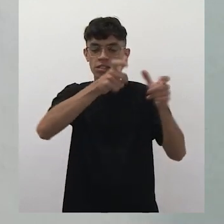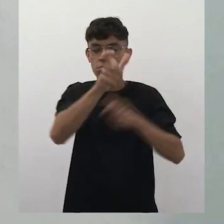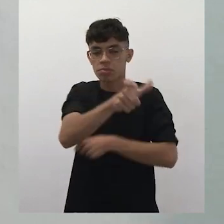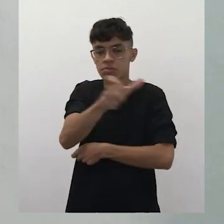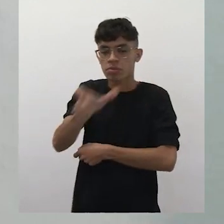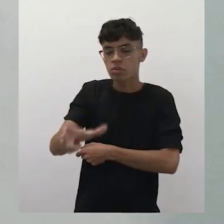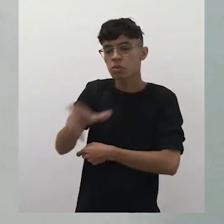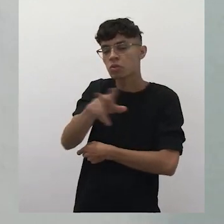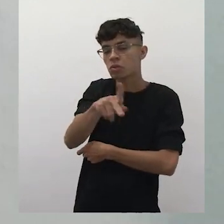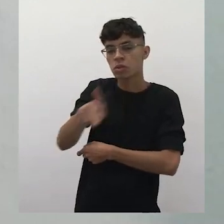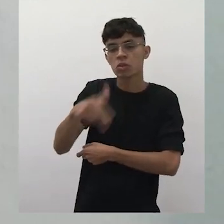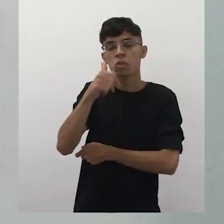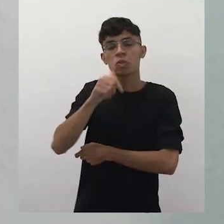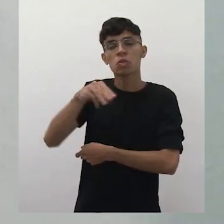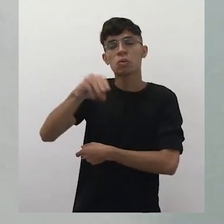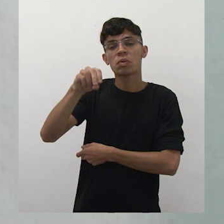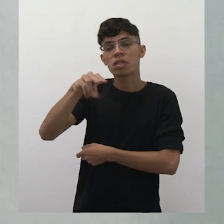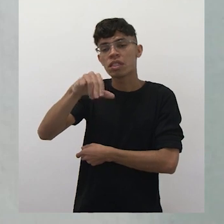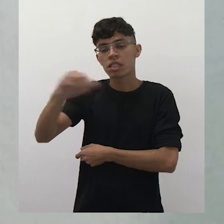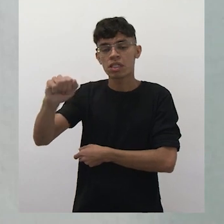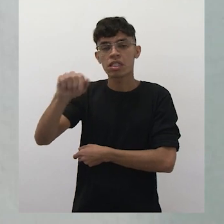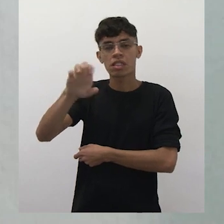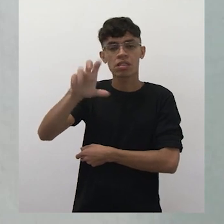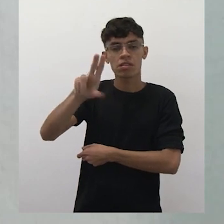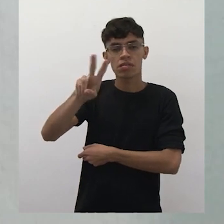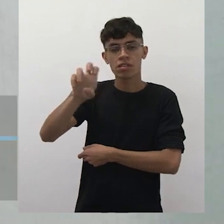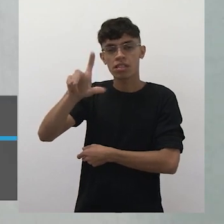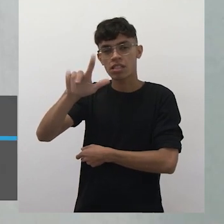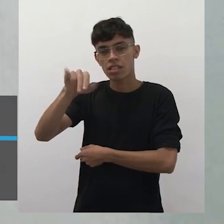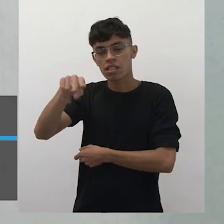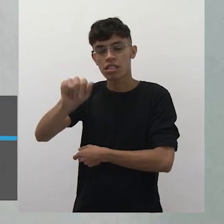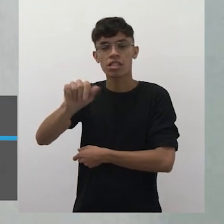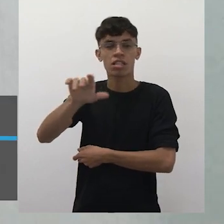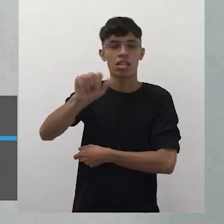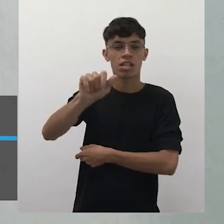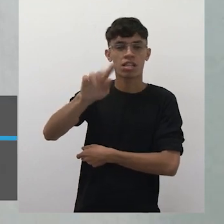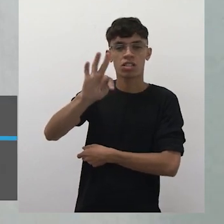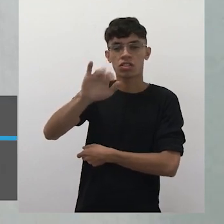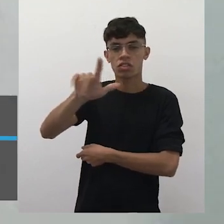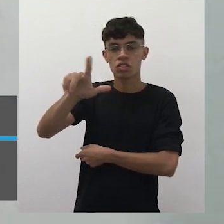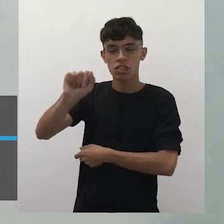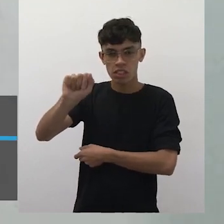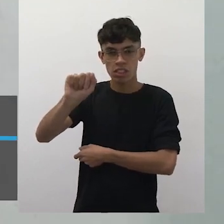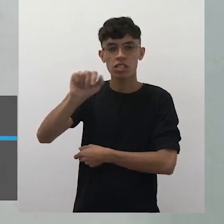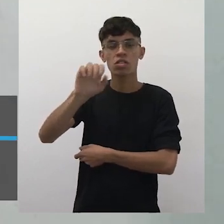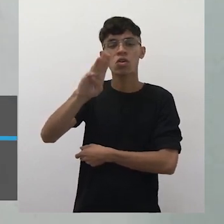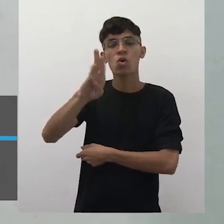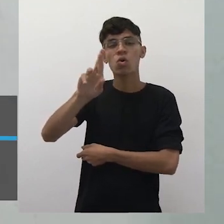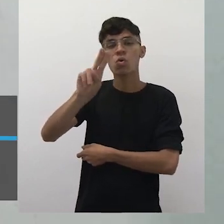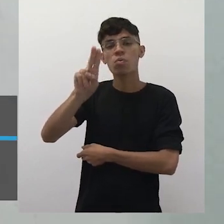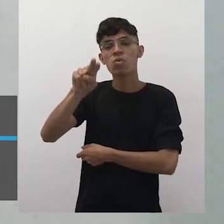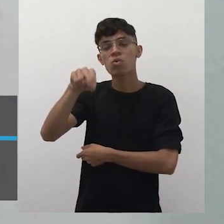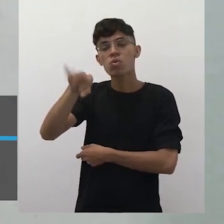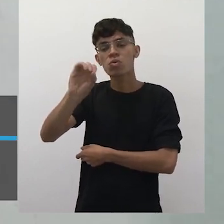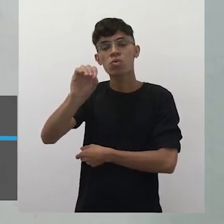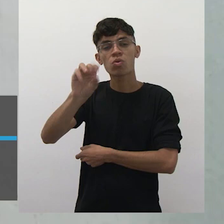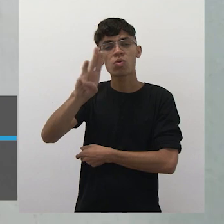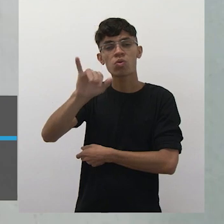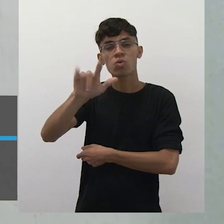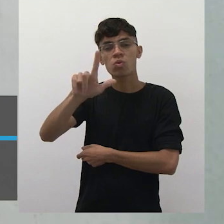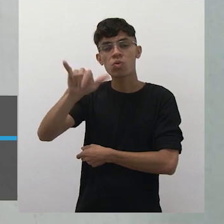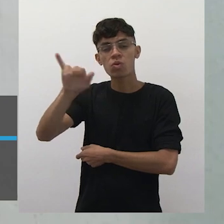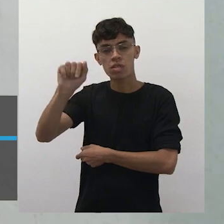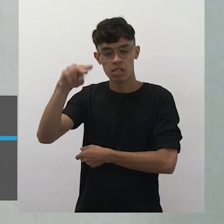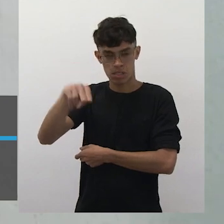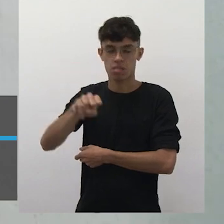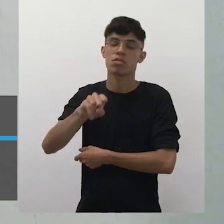Mônica, Evelina, Átila, Elizabeth, Bruno, William, eles nos trouxeram a